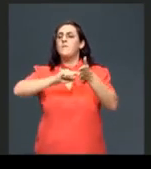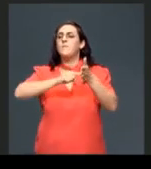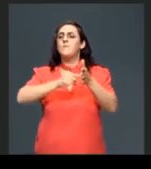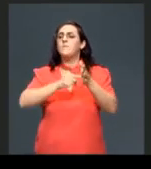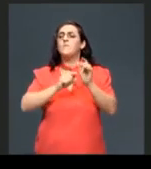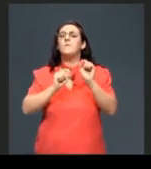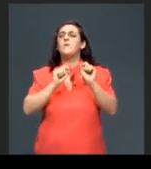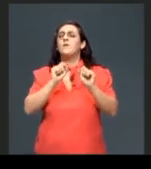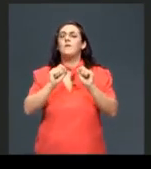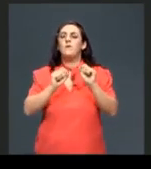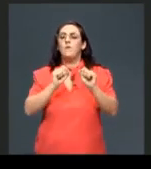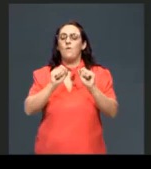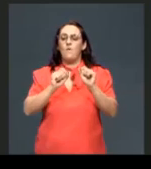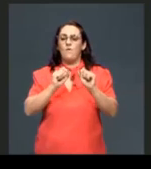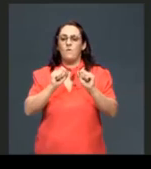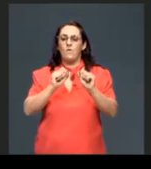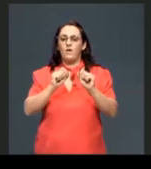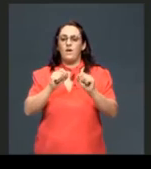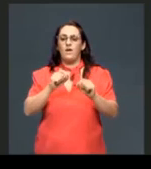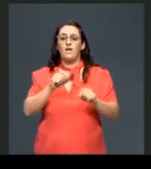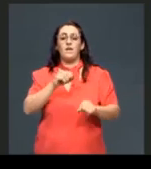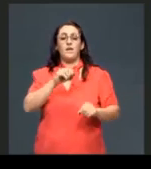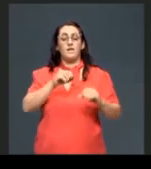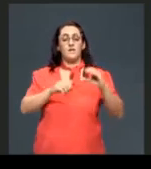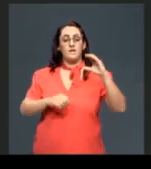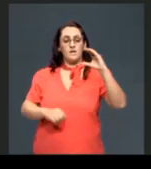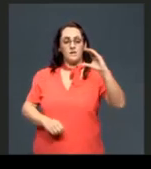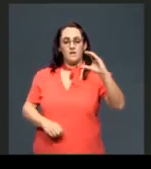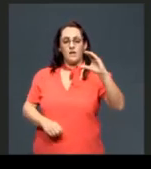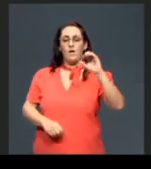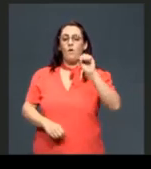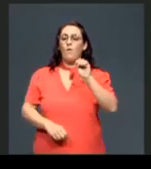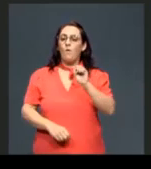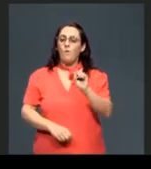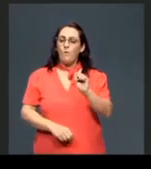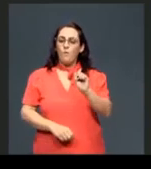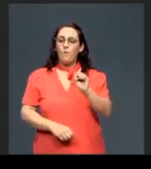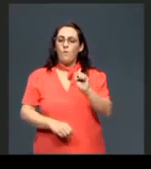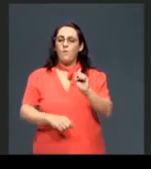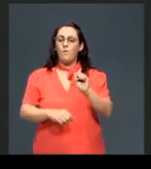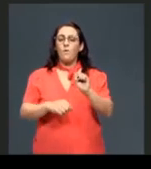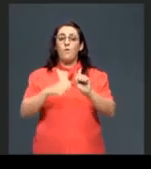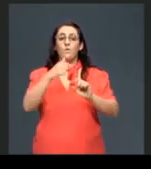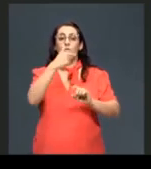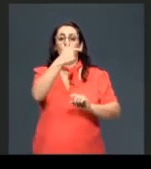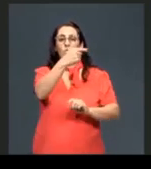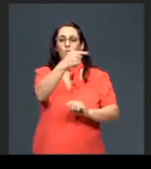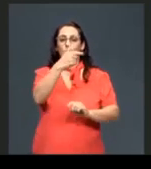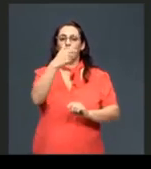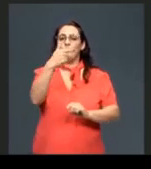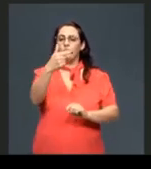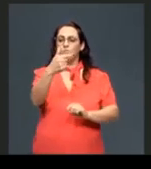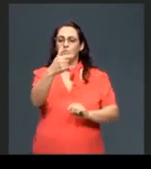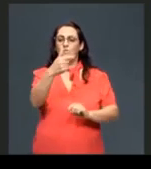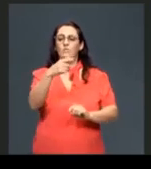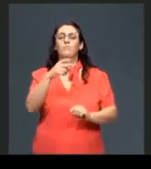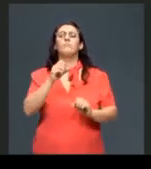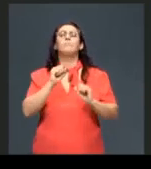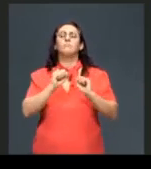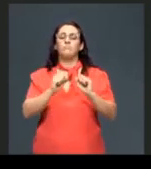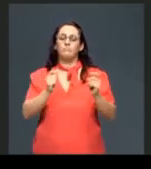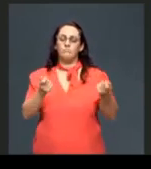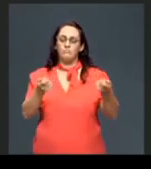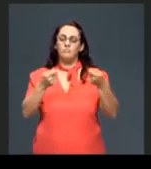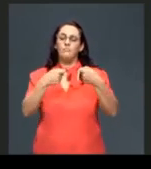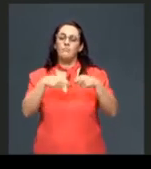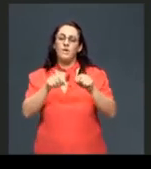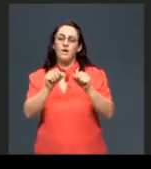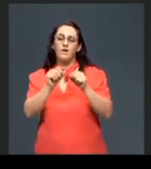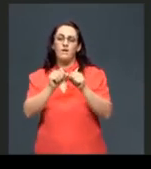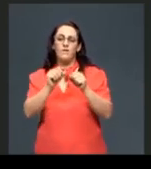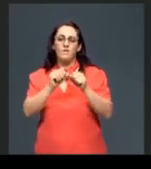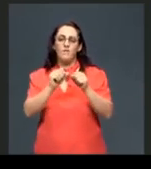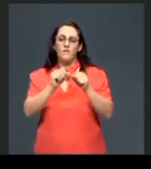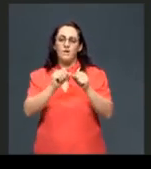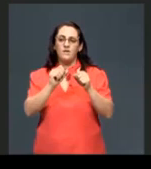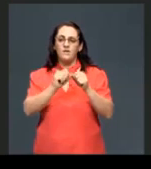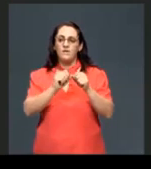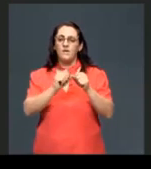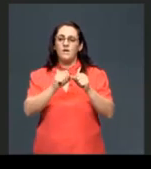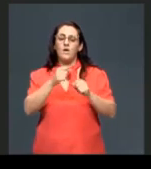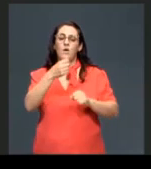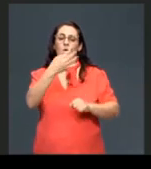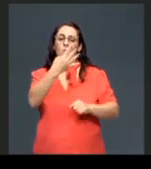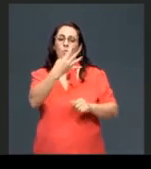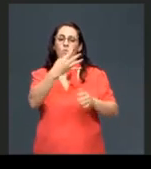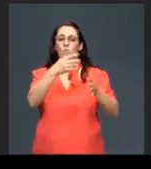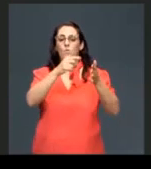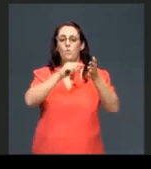combinação onde eu tenho 8 pontos, eu pego 2 a 2, eu vou conseguir fazer 4 vezes 7,